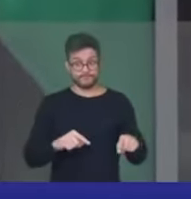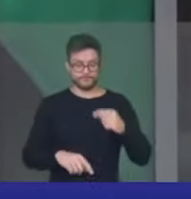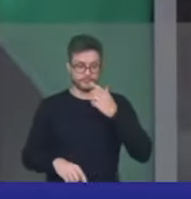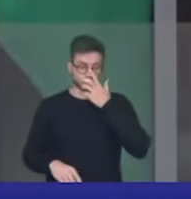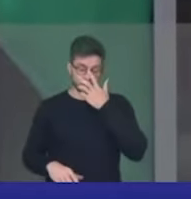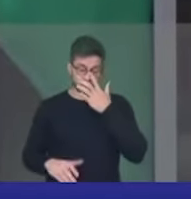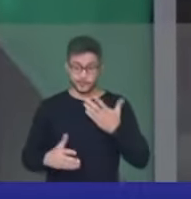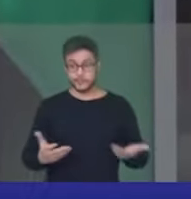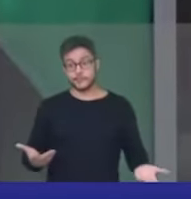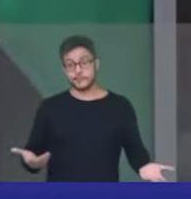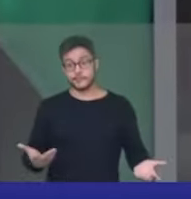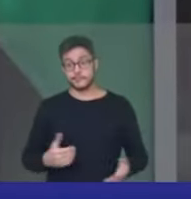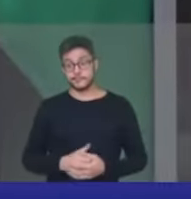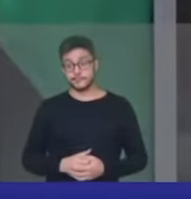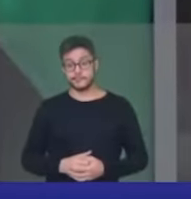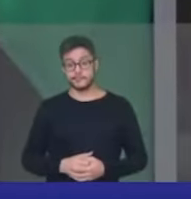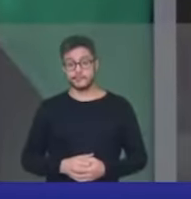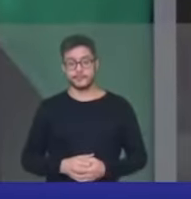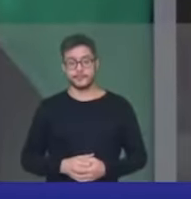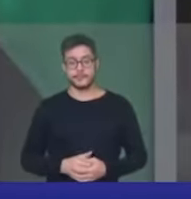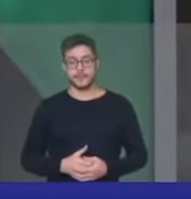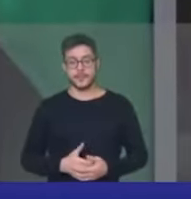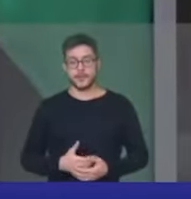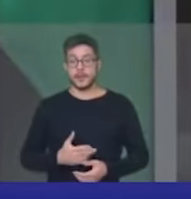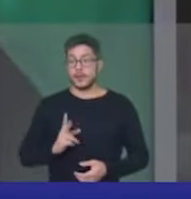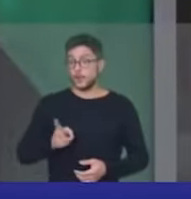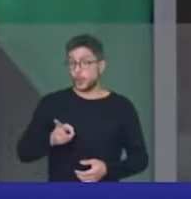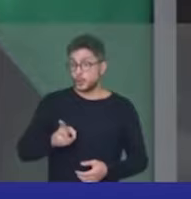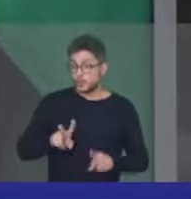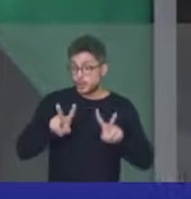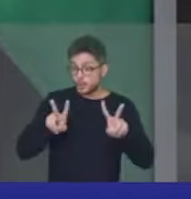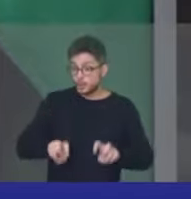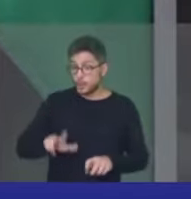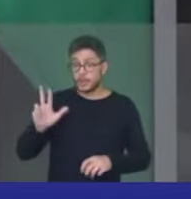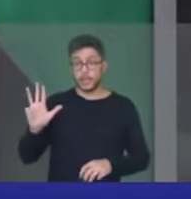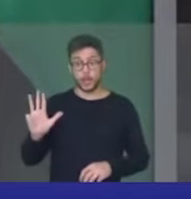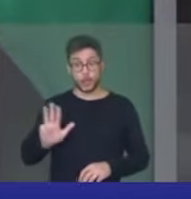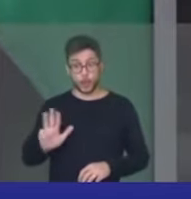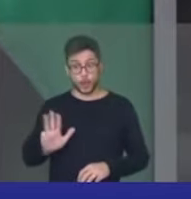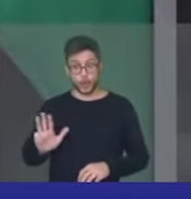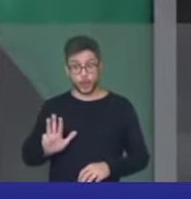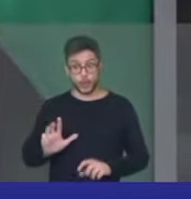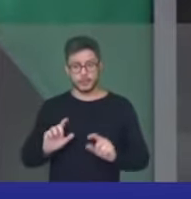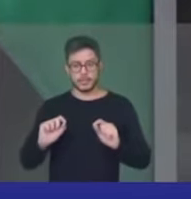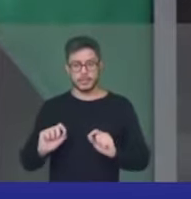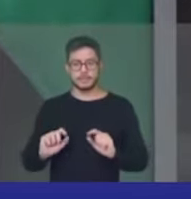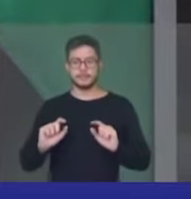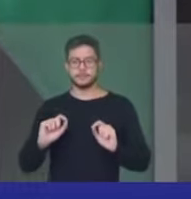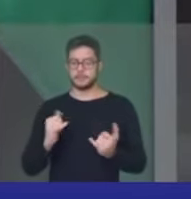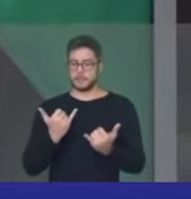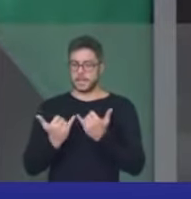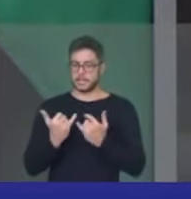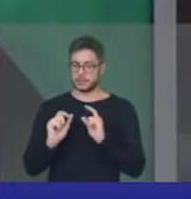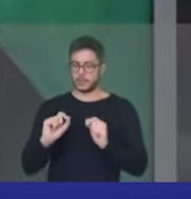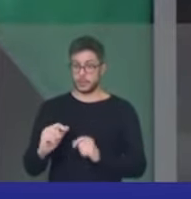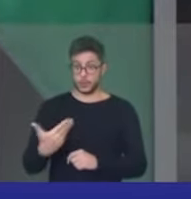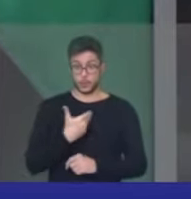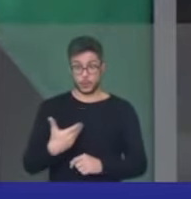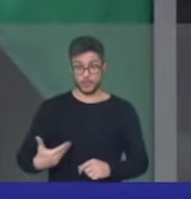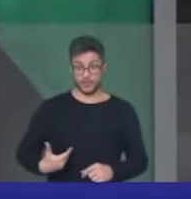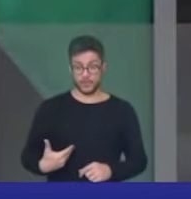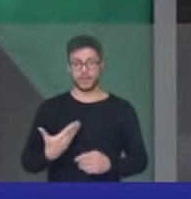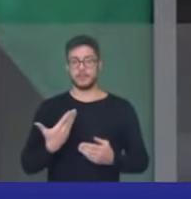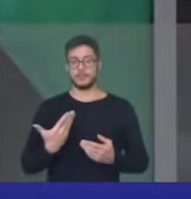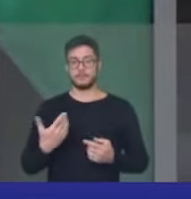Lula com certeza um governo que alinha os Ministérios Contra esse agronegócio é o que a gente